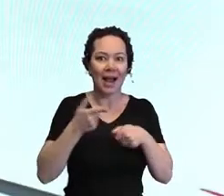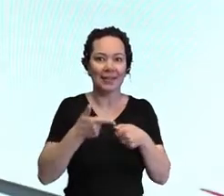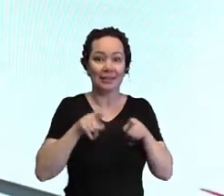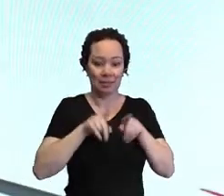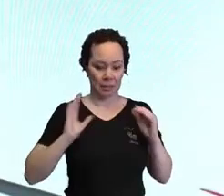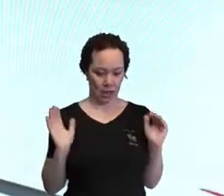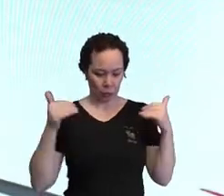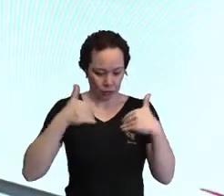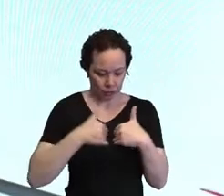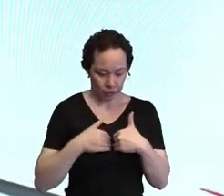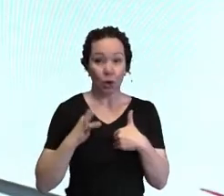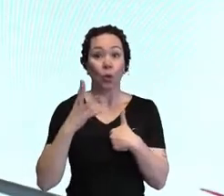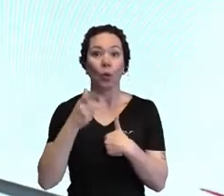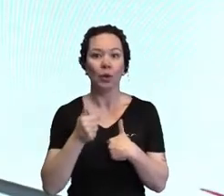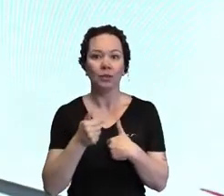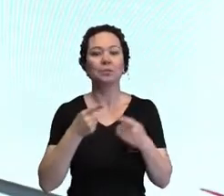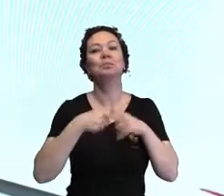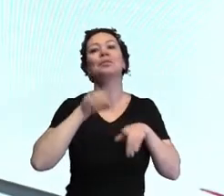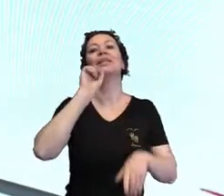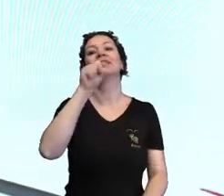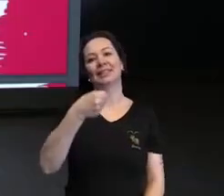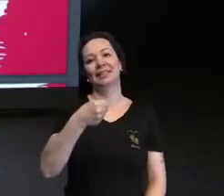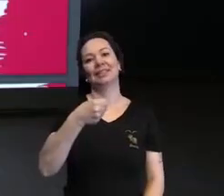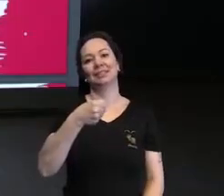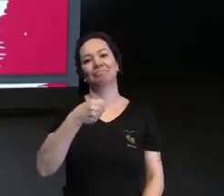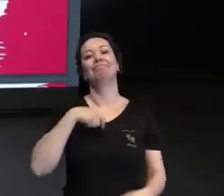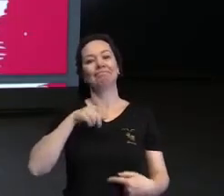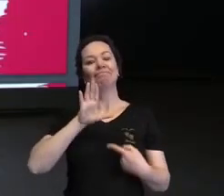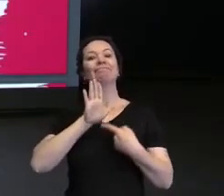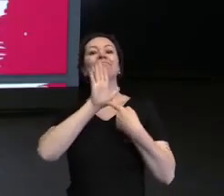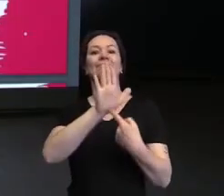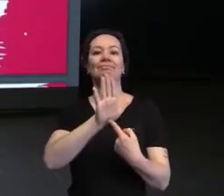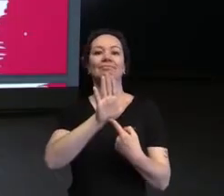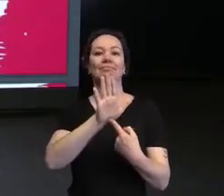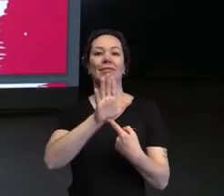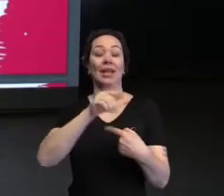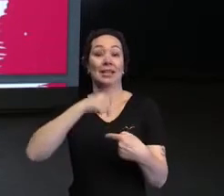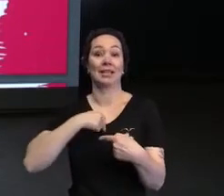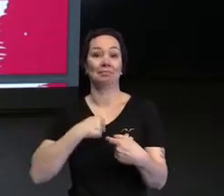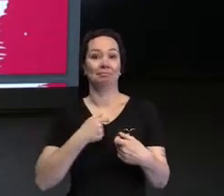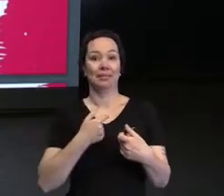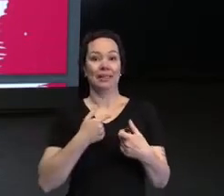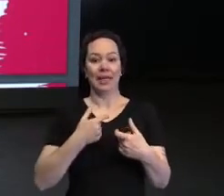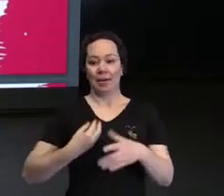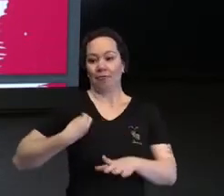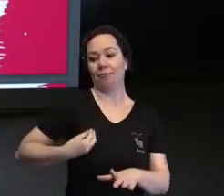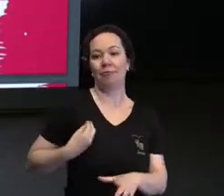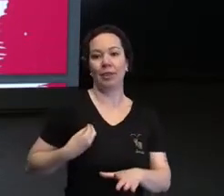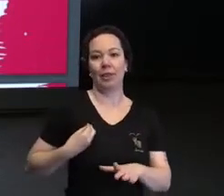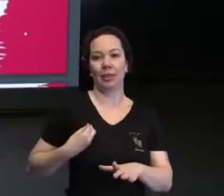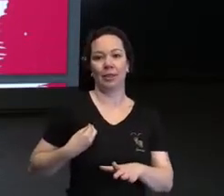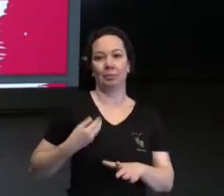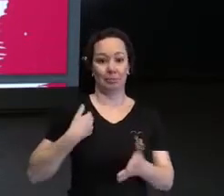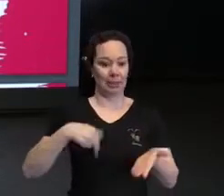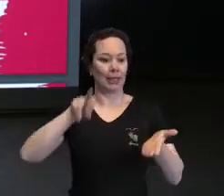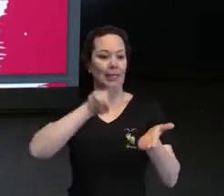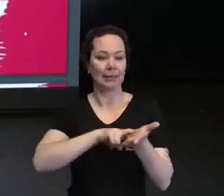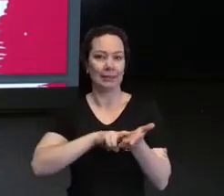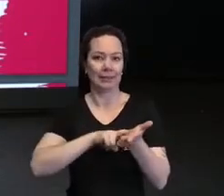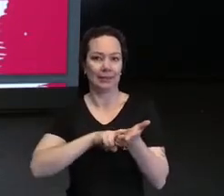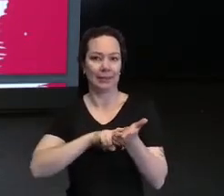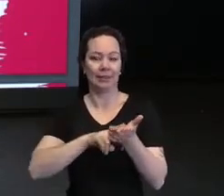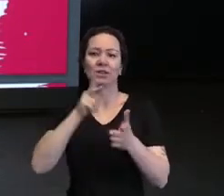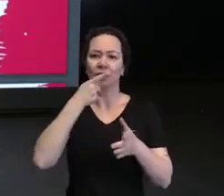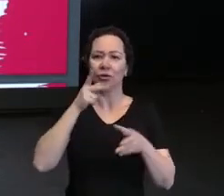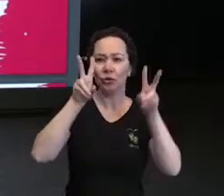mas Aparece sim a na minha história na minha vivência na minha realidade eu tô